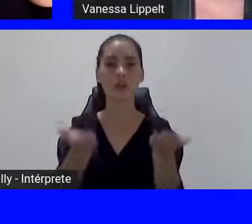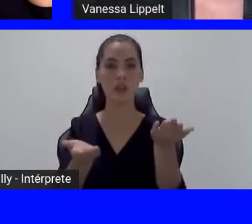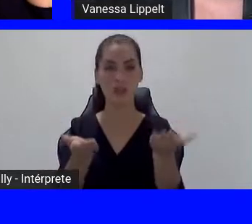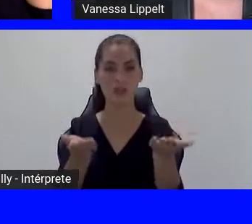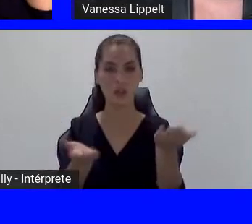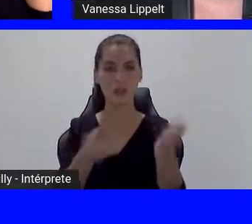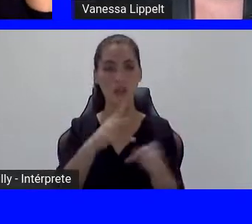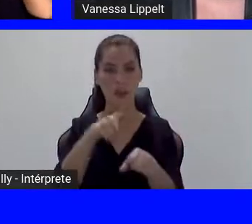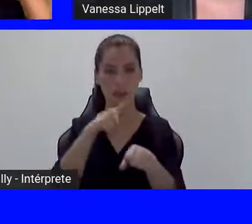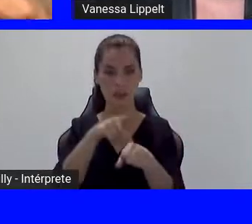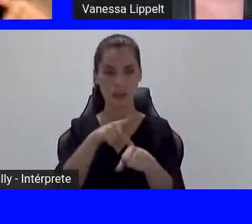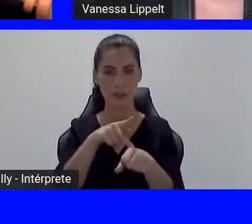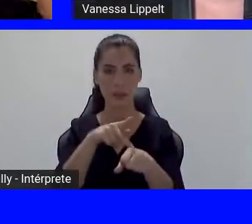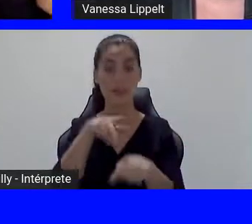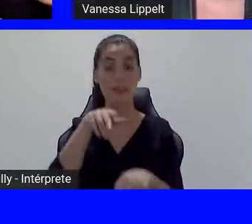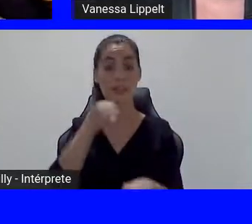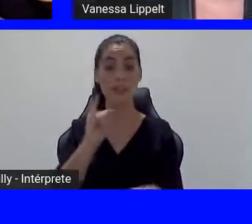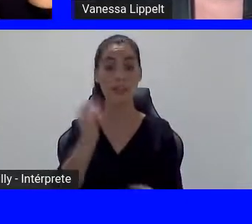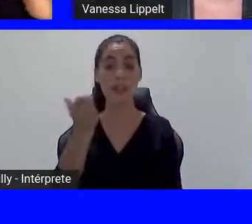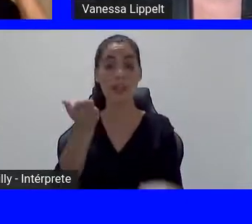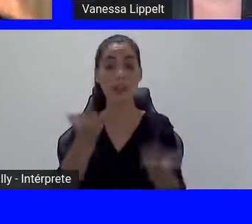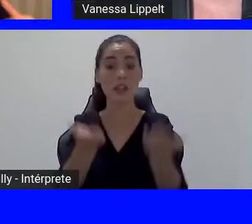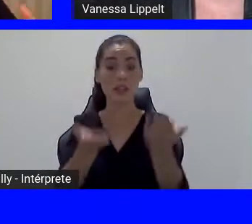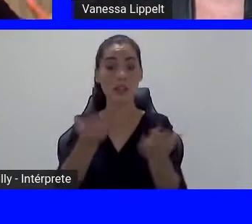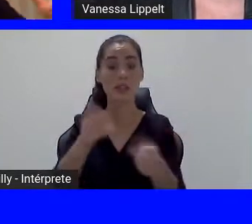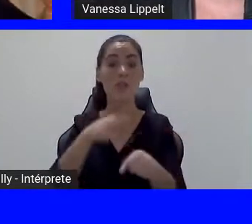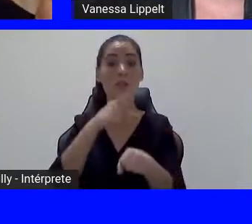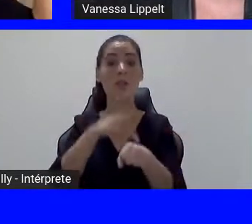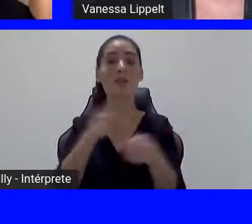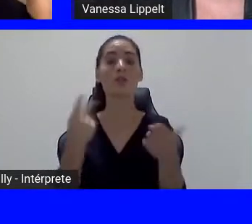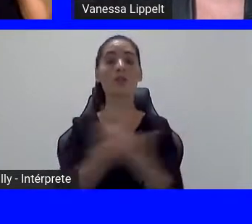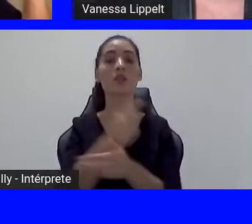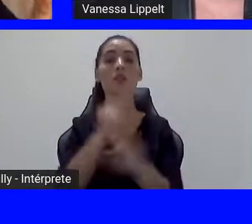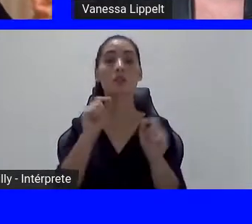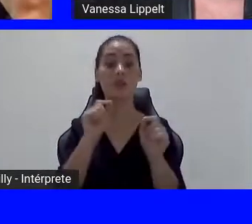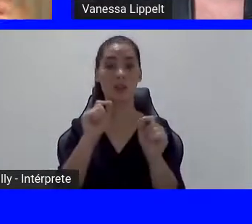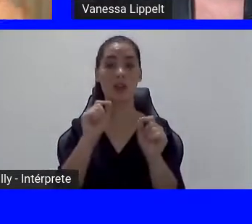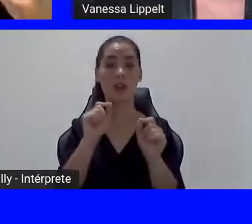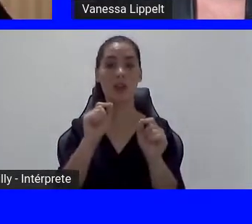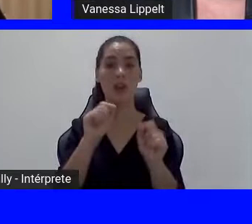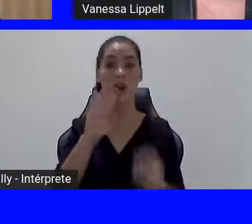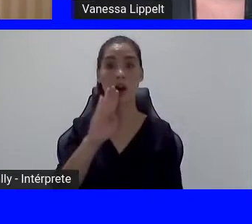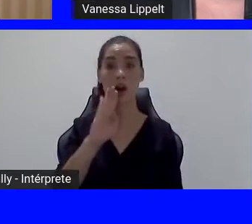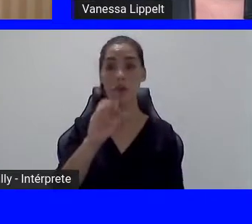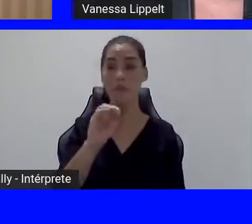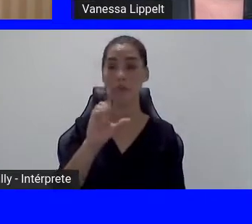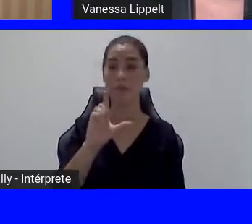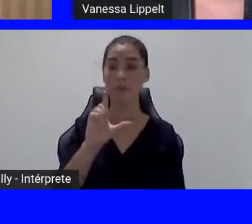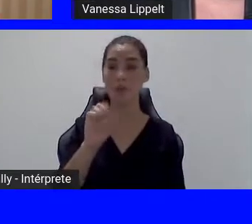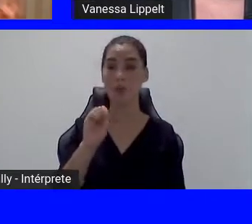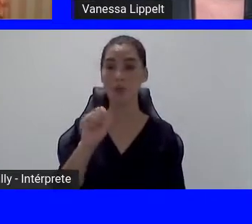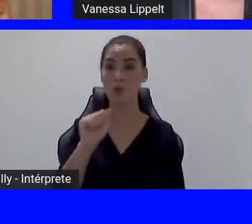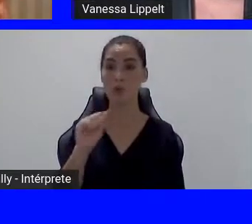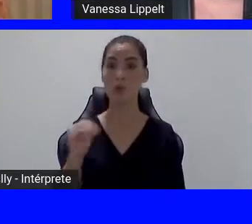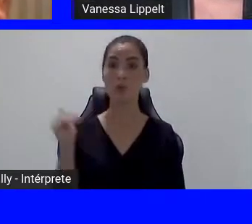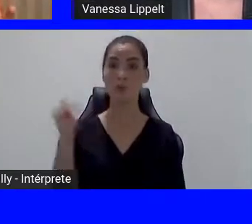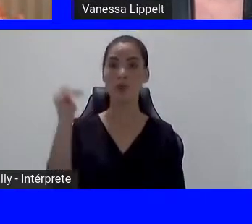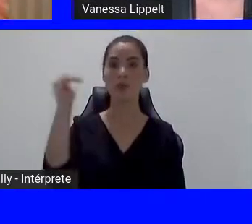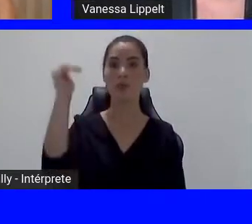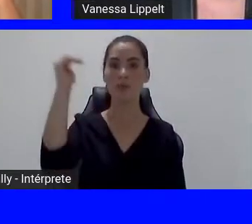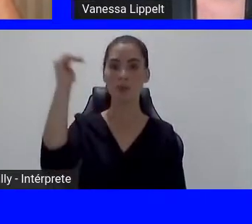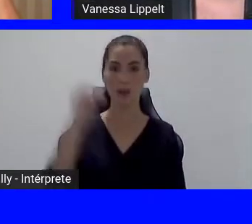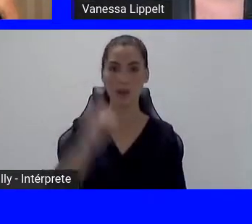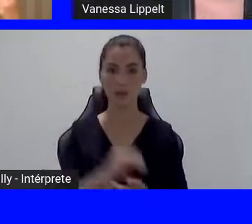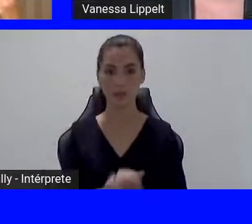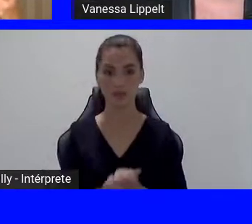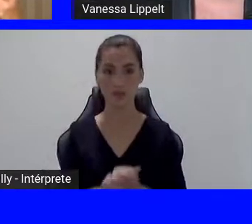automaticamente, a bolsa sobe, os juros caem, a taxa de juros que impacta tão diretamente. Paralelo a